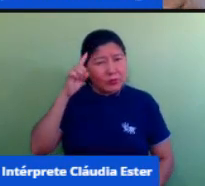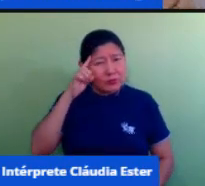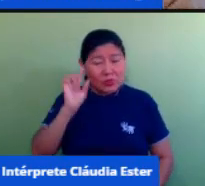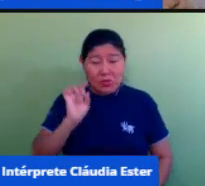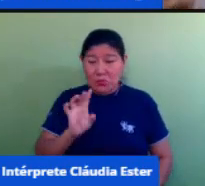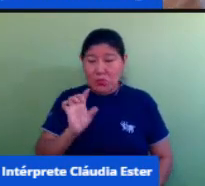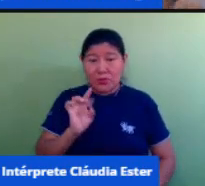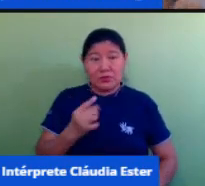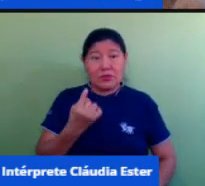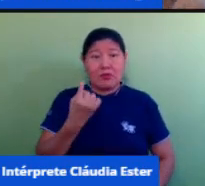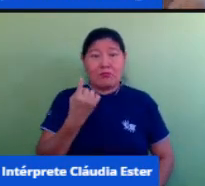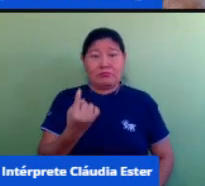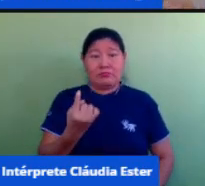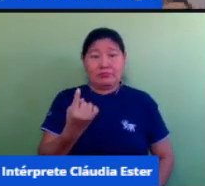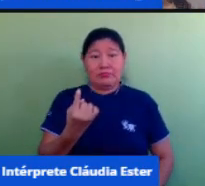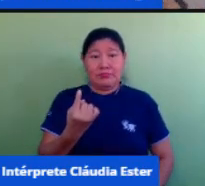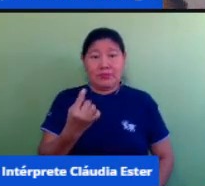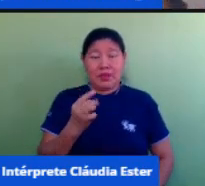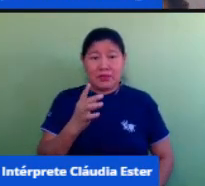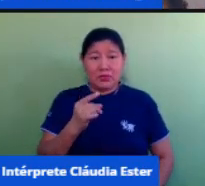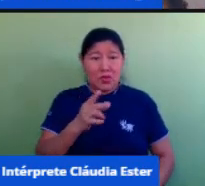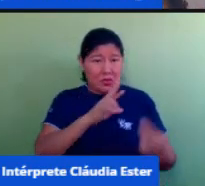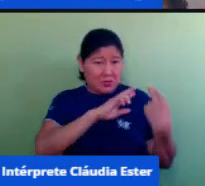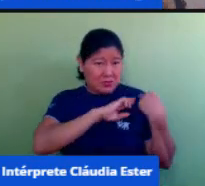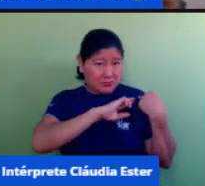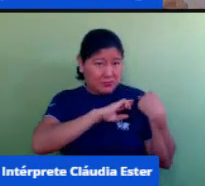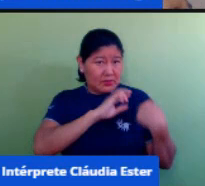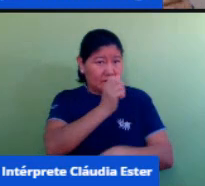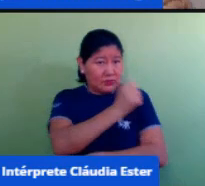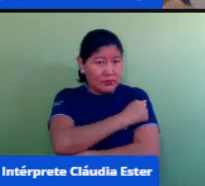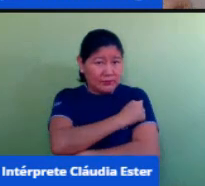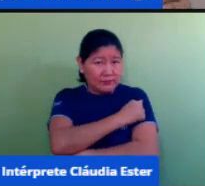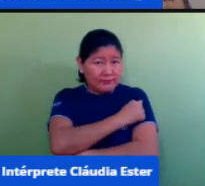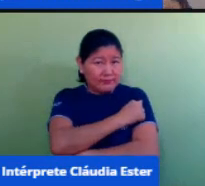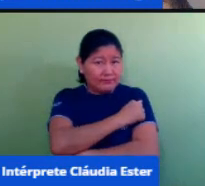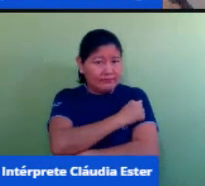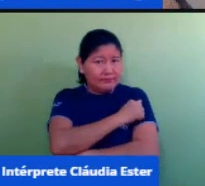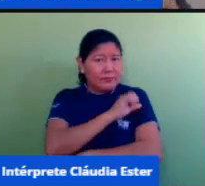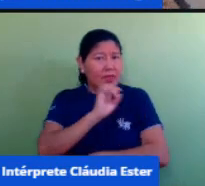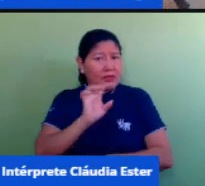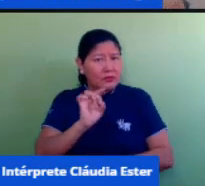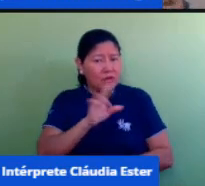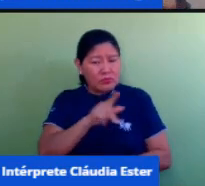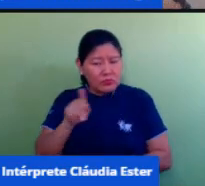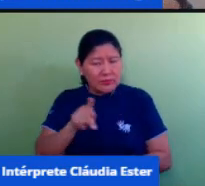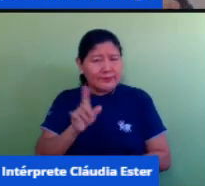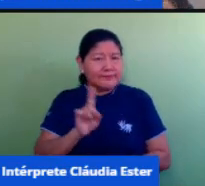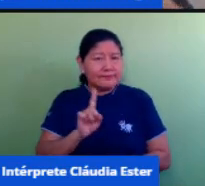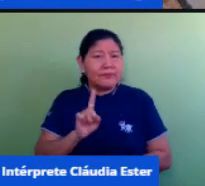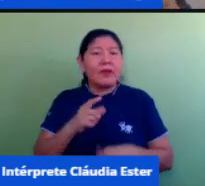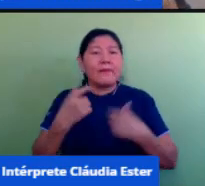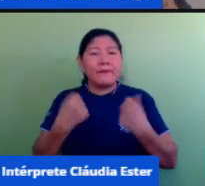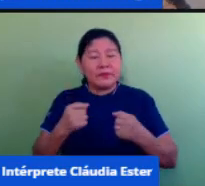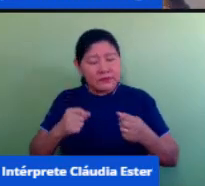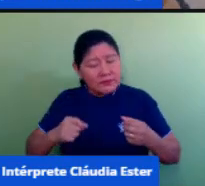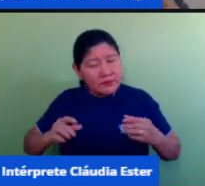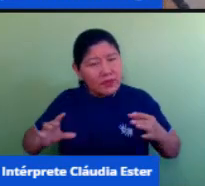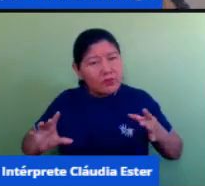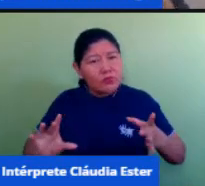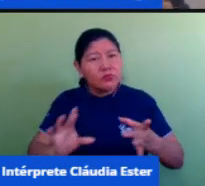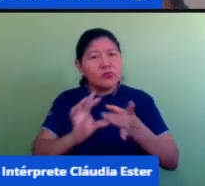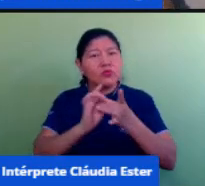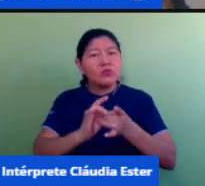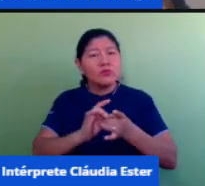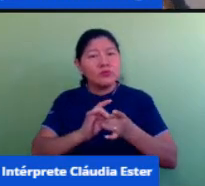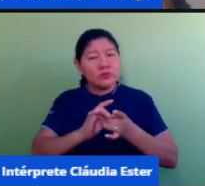só do aluno, né, ou do professor, é também de responsabilidade da família, o contexto social em